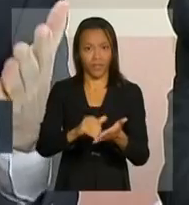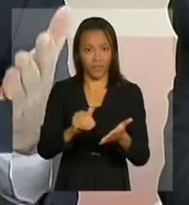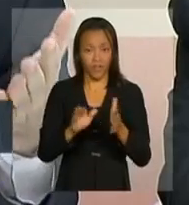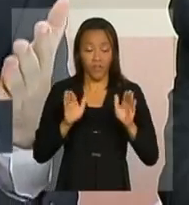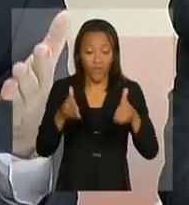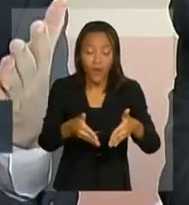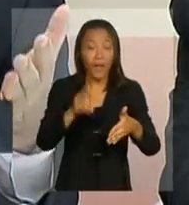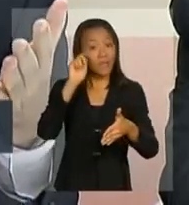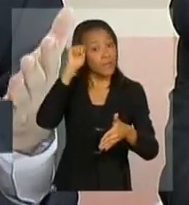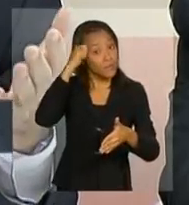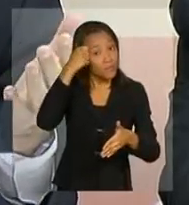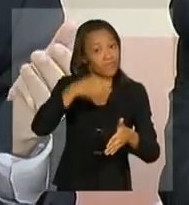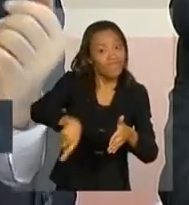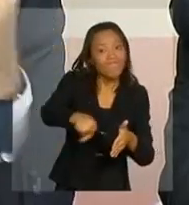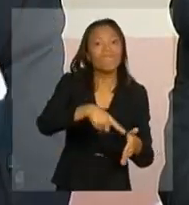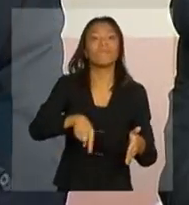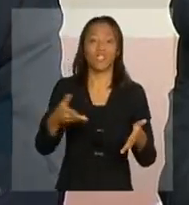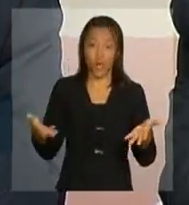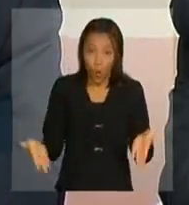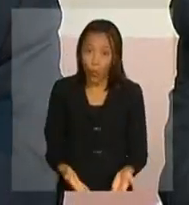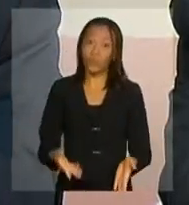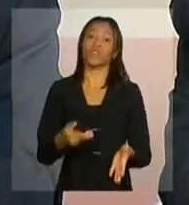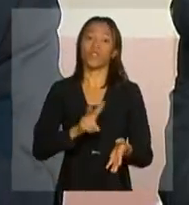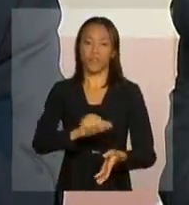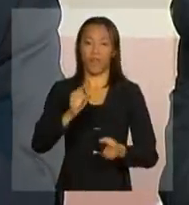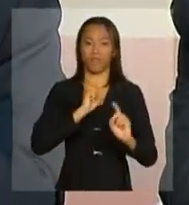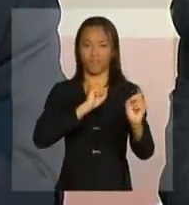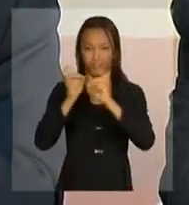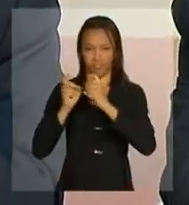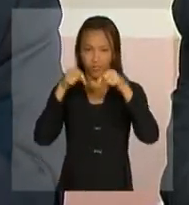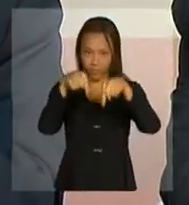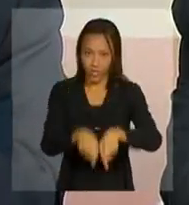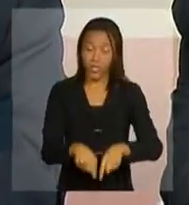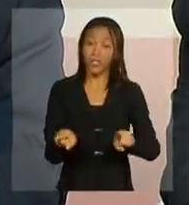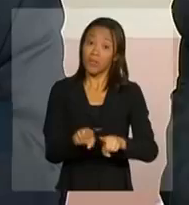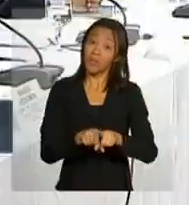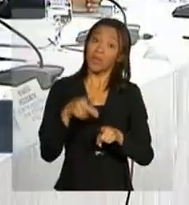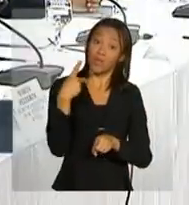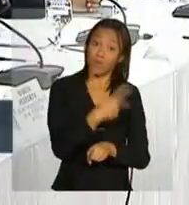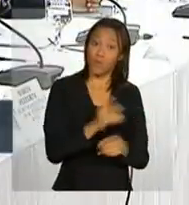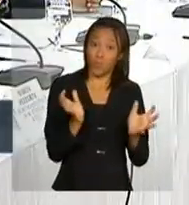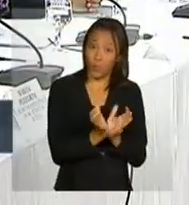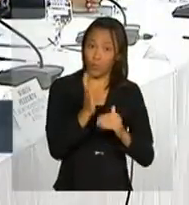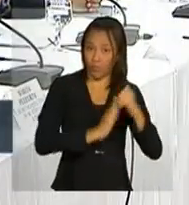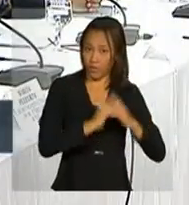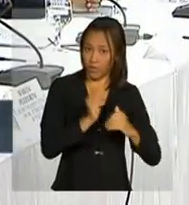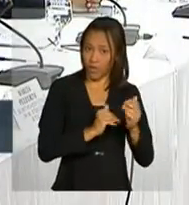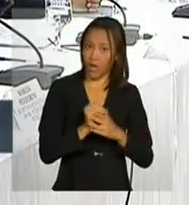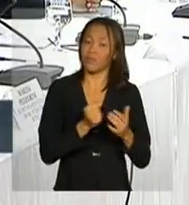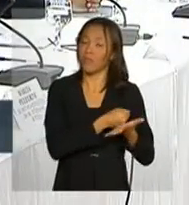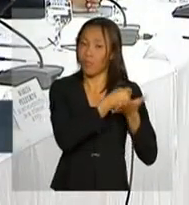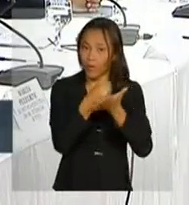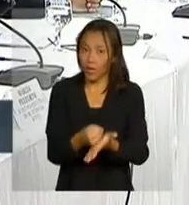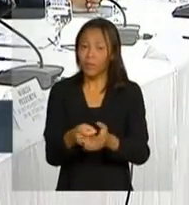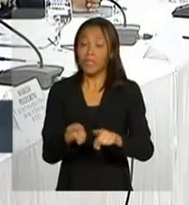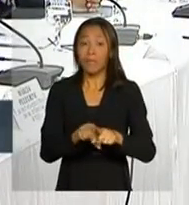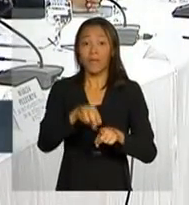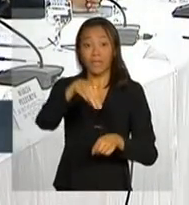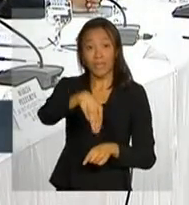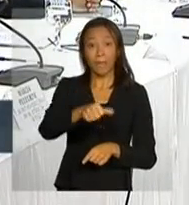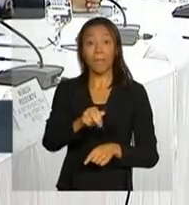disso que nós estamos tratando aqui prioritariamente e todo o trabalho da sua equipe, mas também a presença da Márcia Pellegrini do